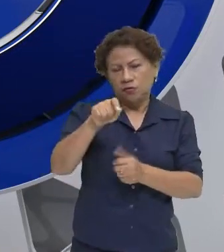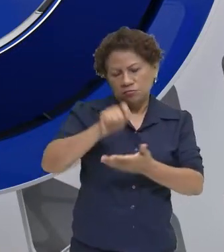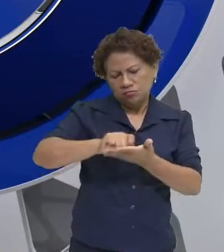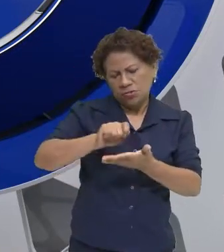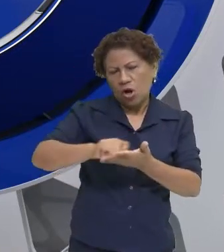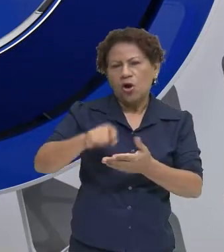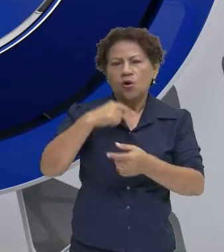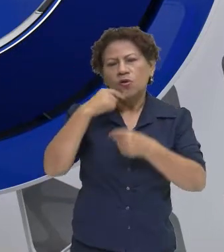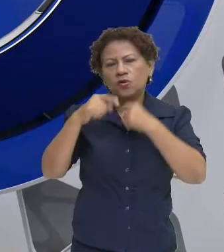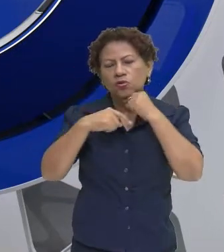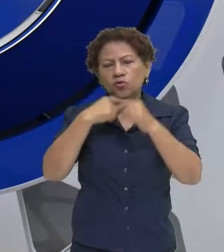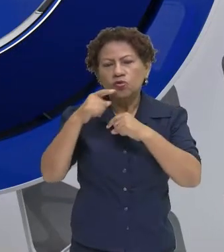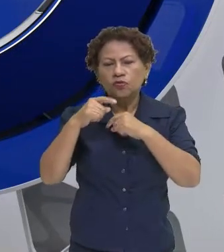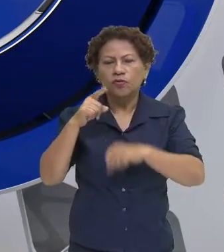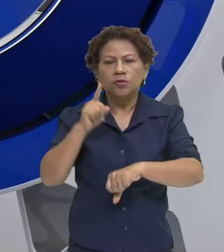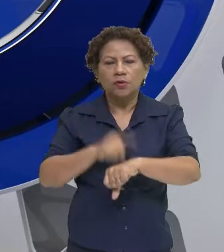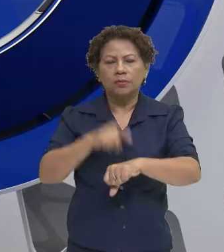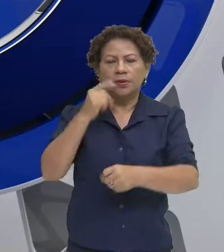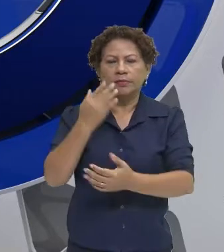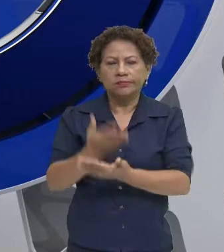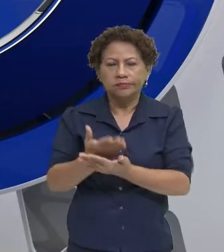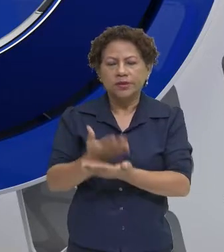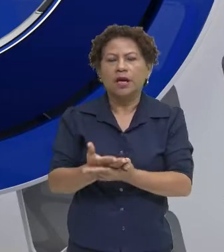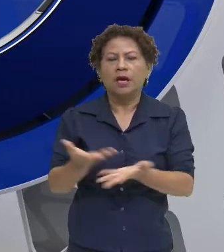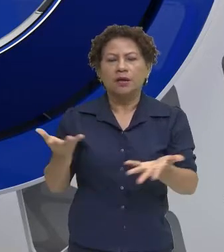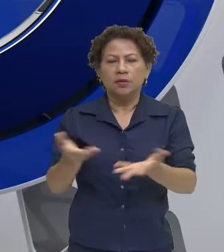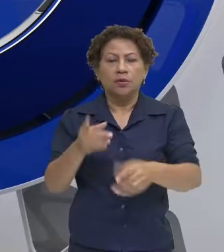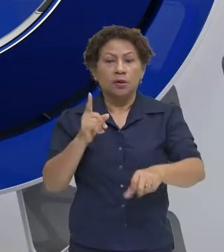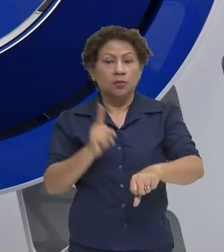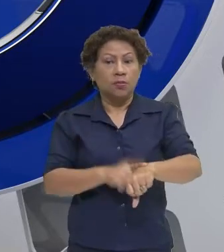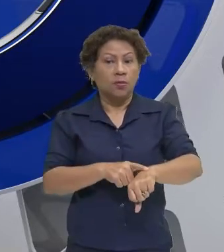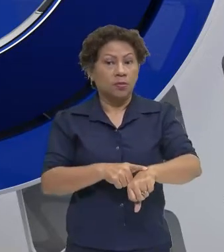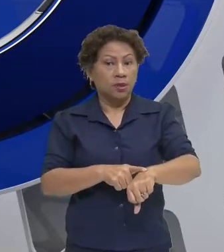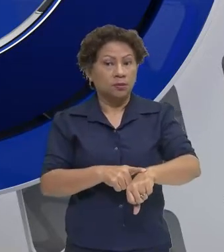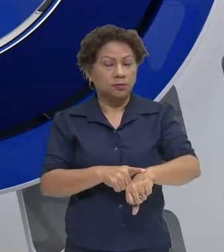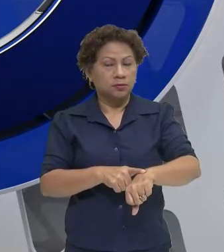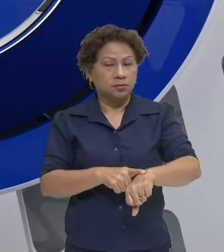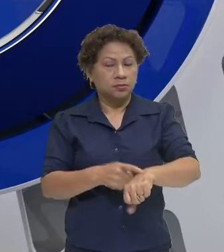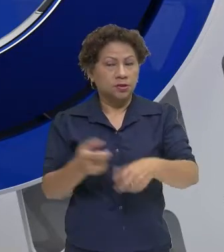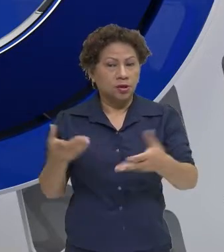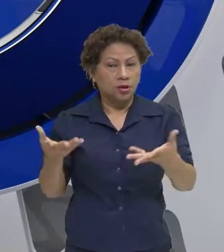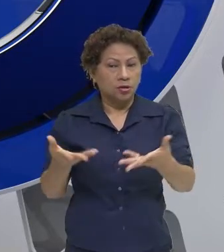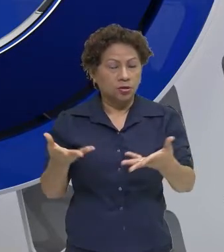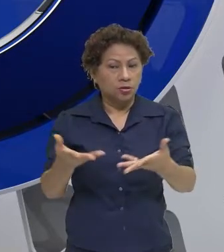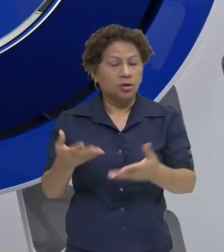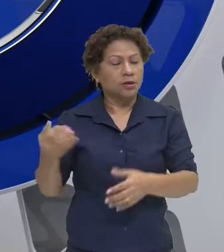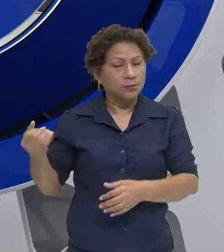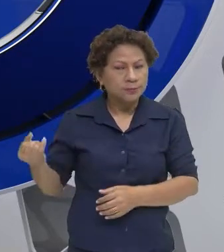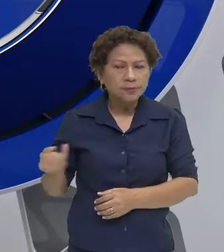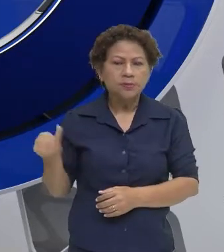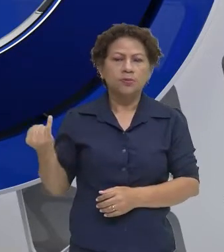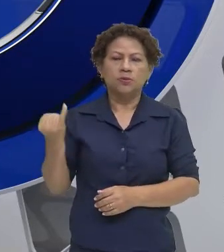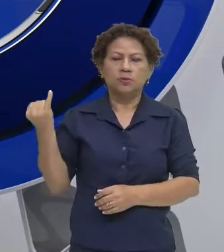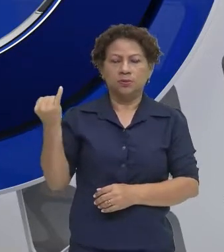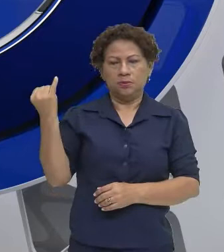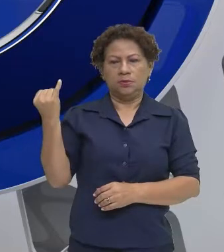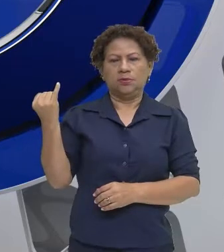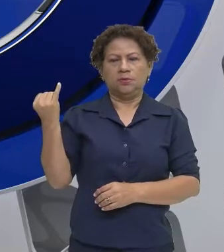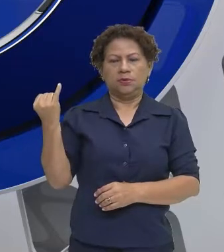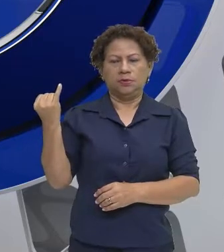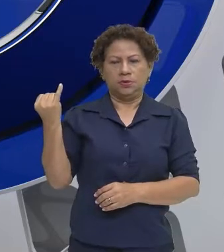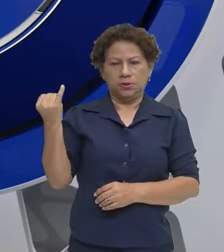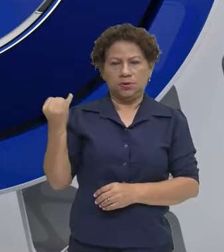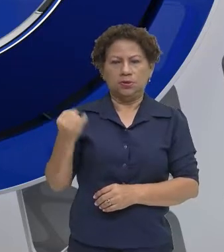dúvida durante as aulas, esse é o momento, como eu coloquei aí no chat, de super importância, de suma importância. E